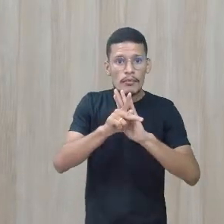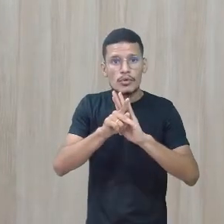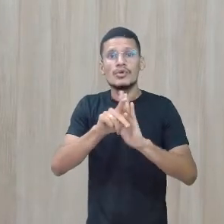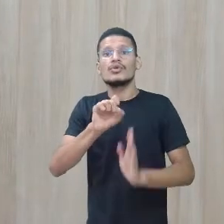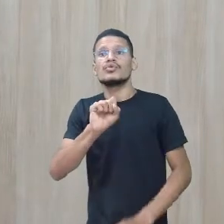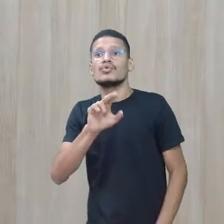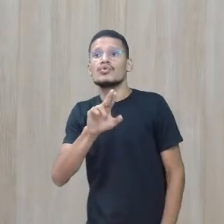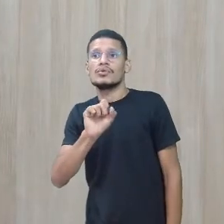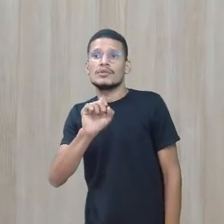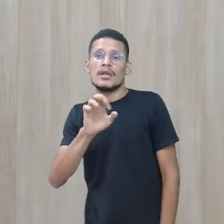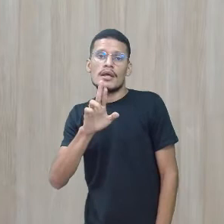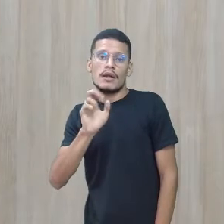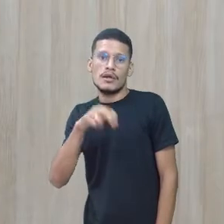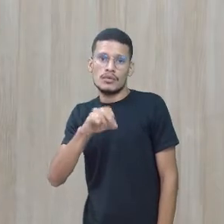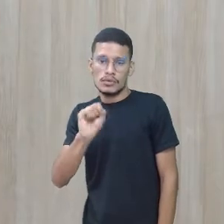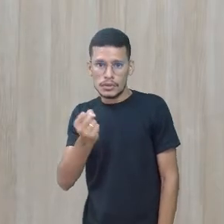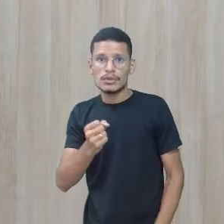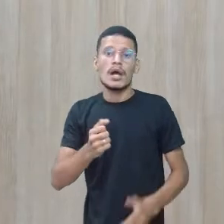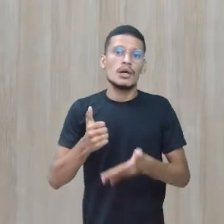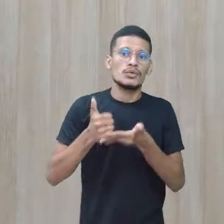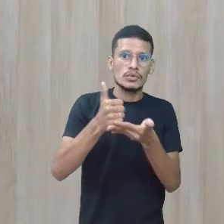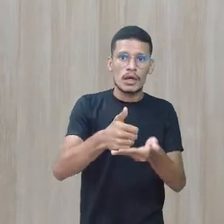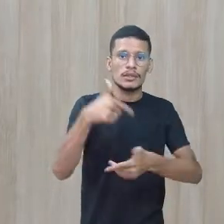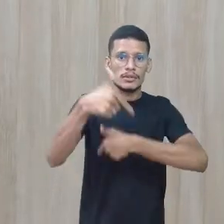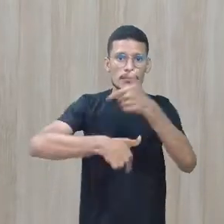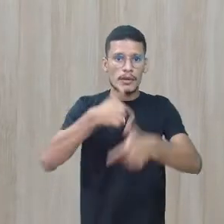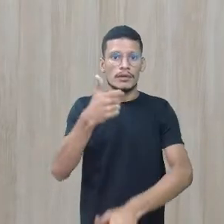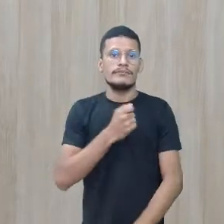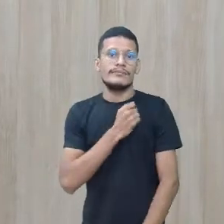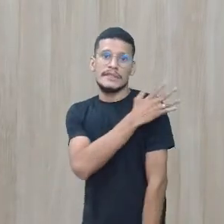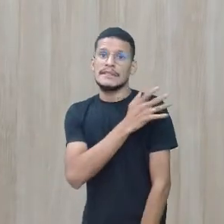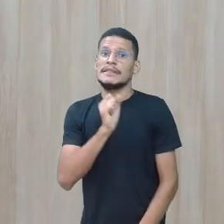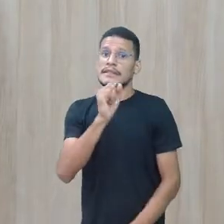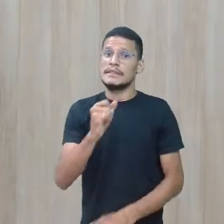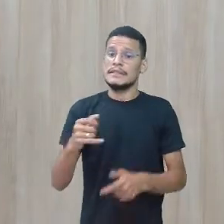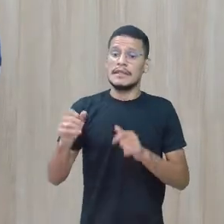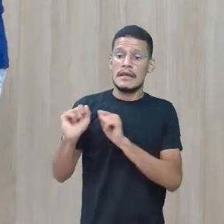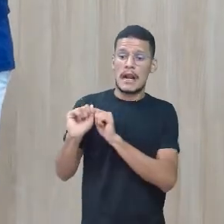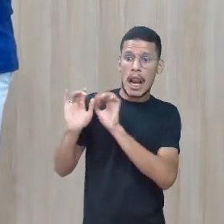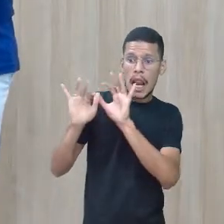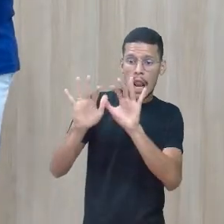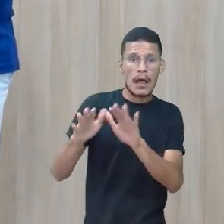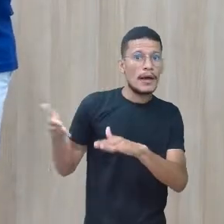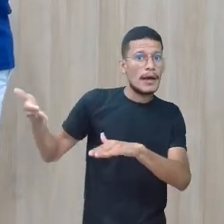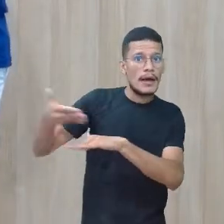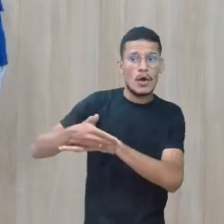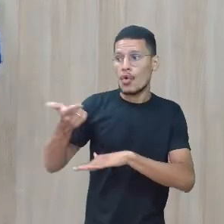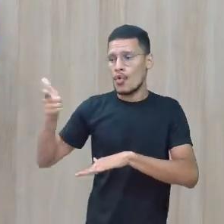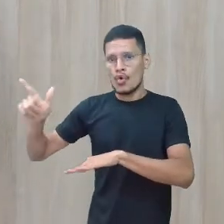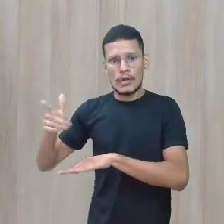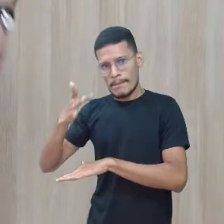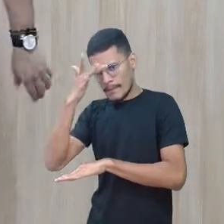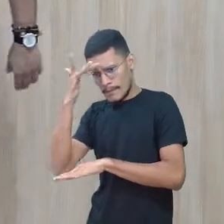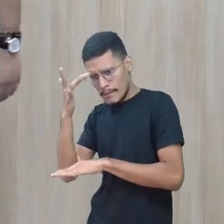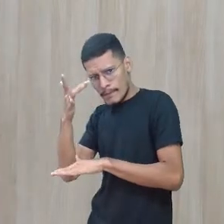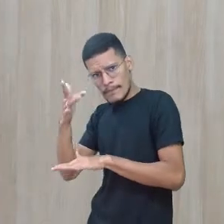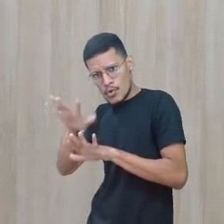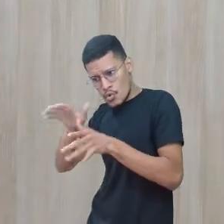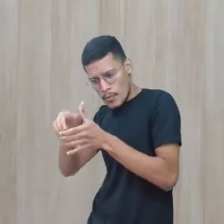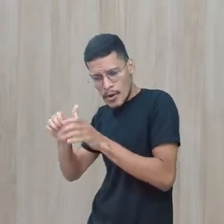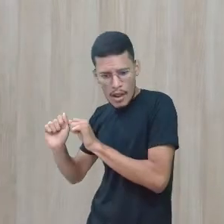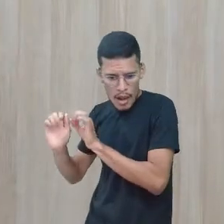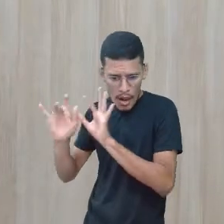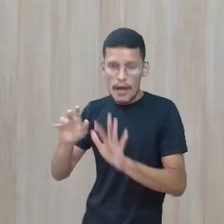suzerano e ajudá-lo no serviço militar, caso houvesse um risco de invasão ali na terra, né? Então, era